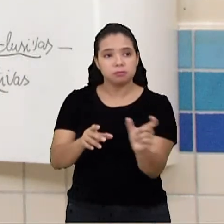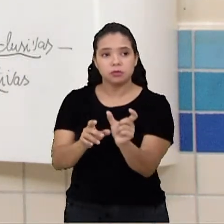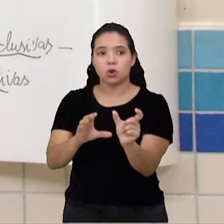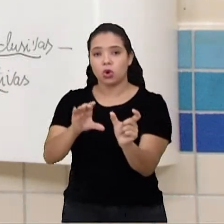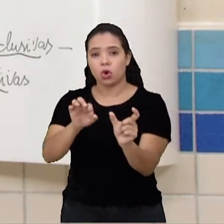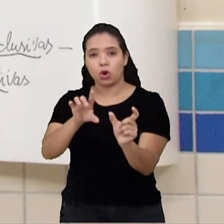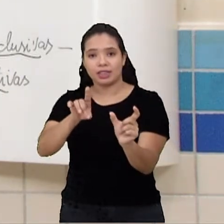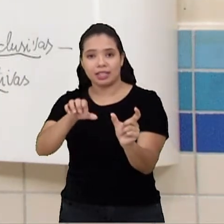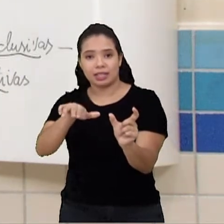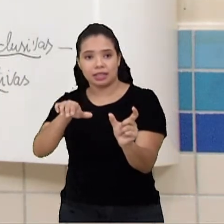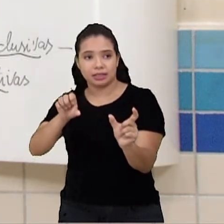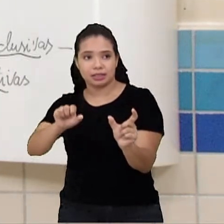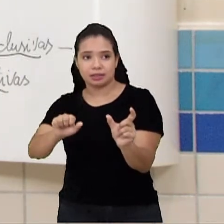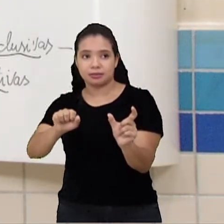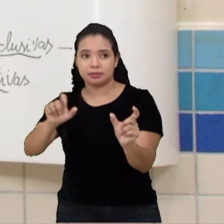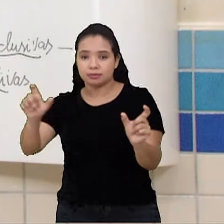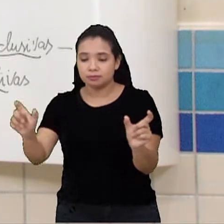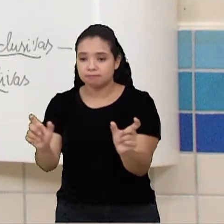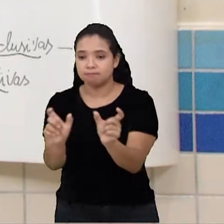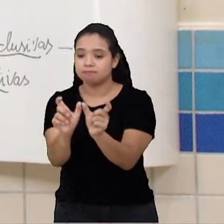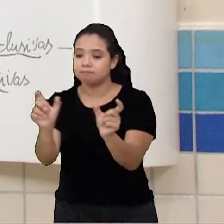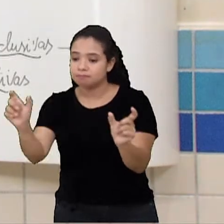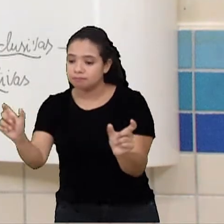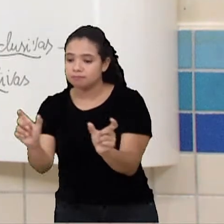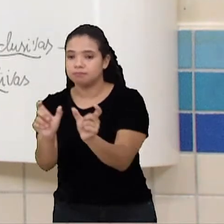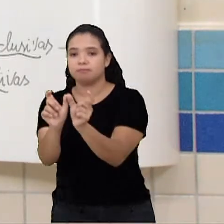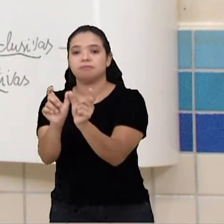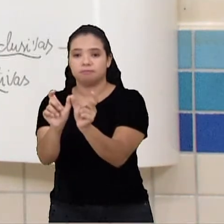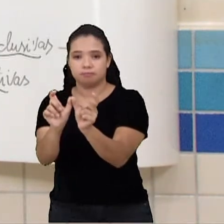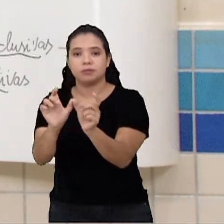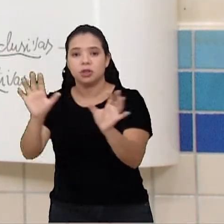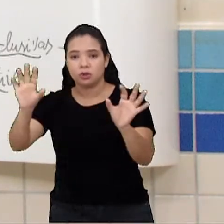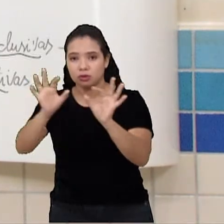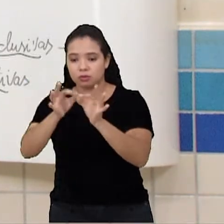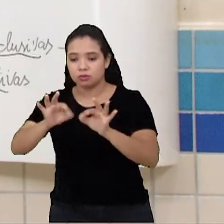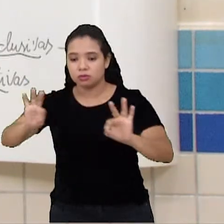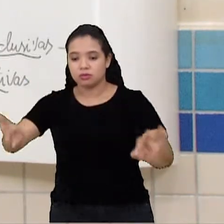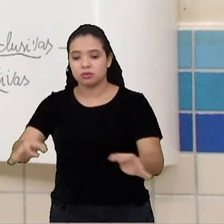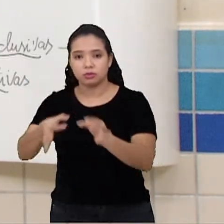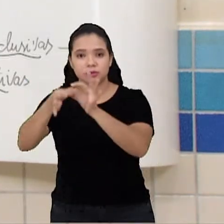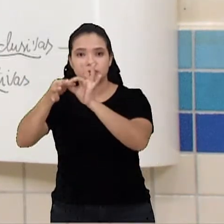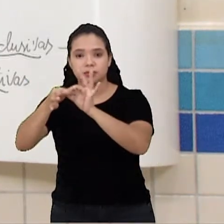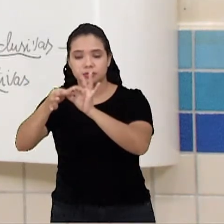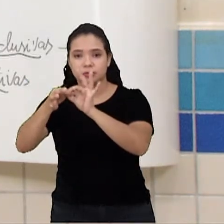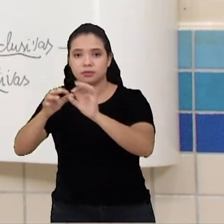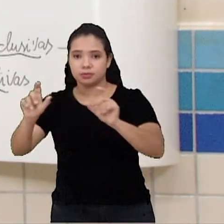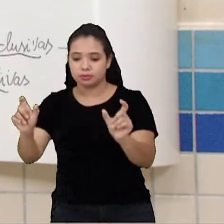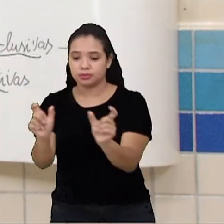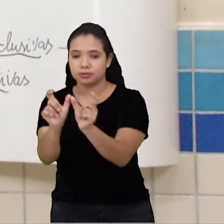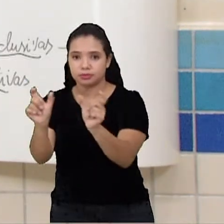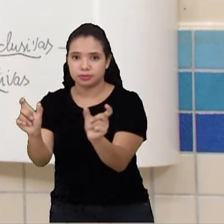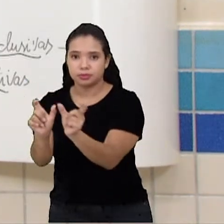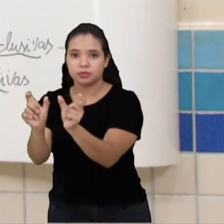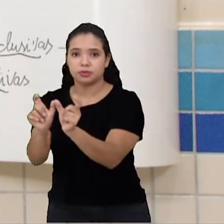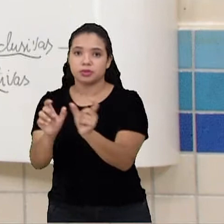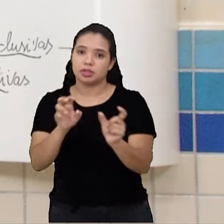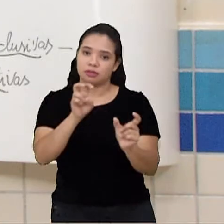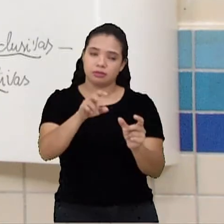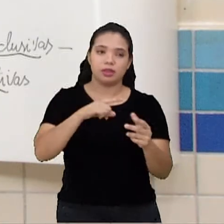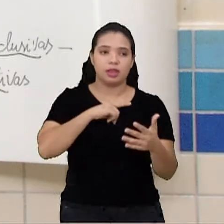elas são ligadas por conjunções. Aí eu tenho 5 coordenadas.